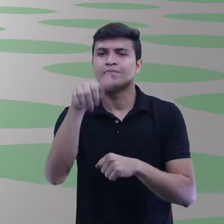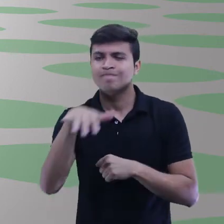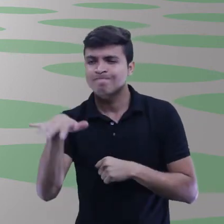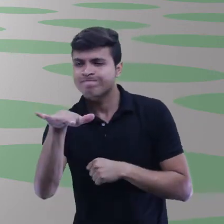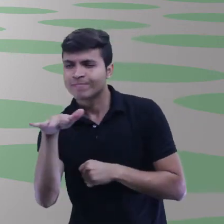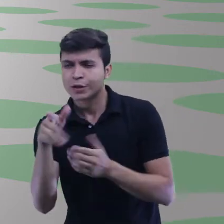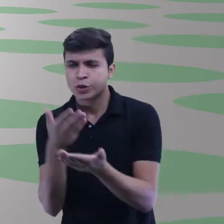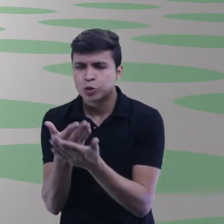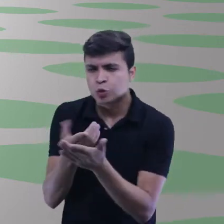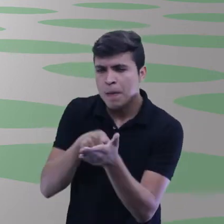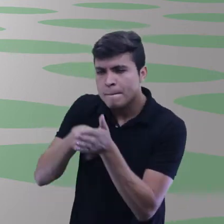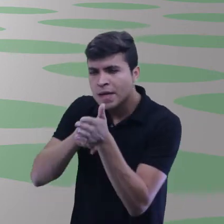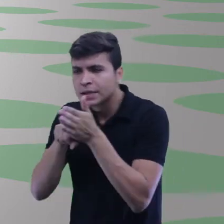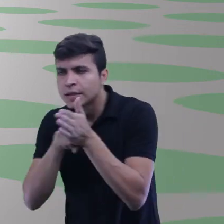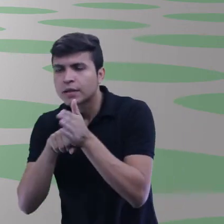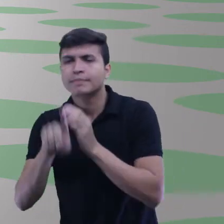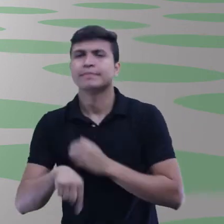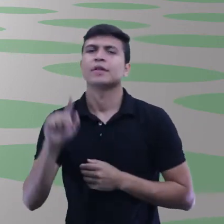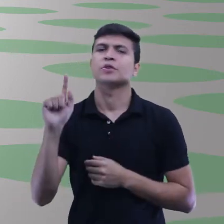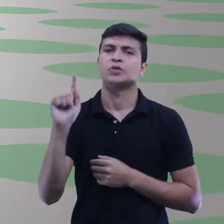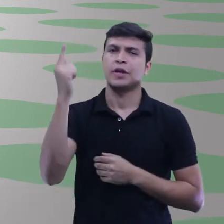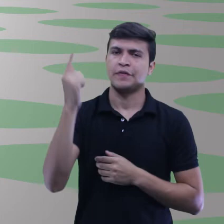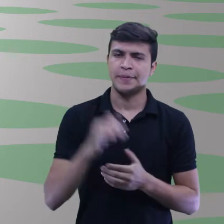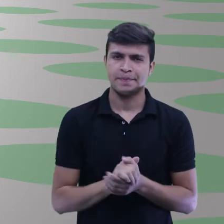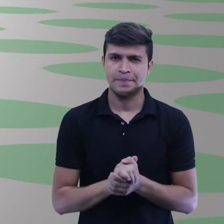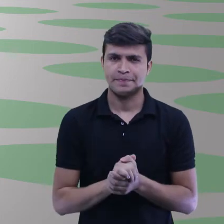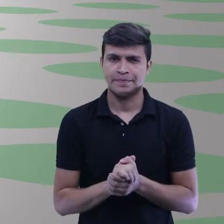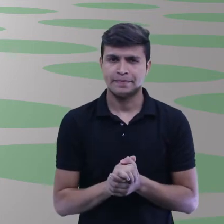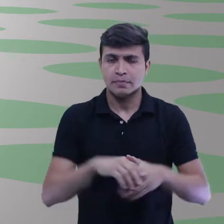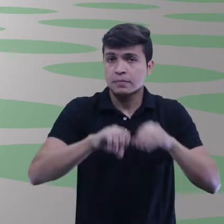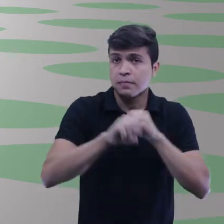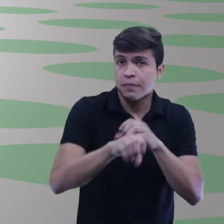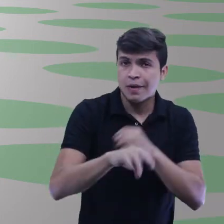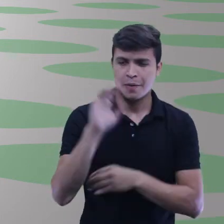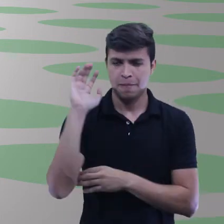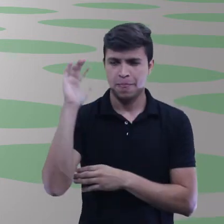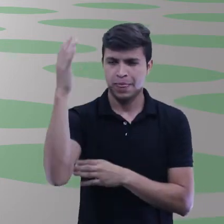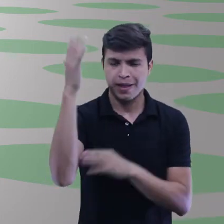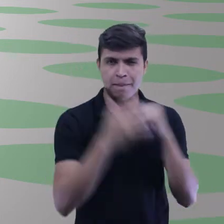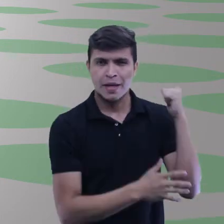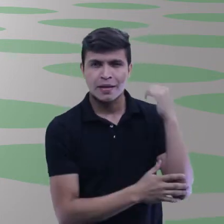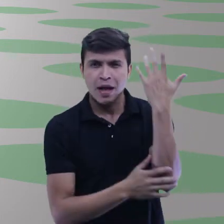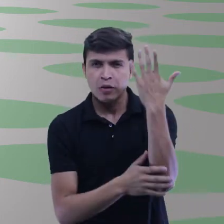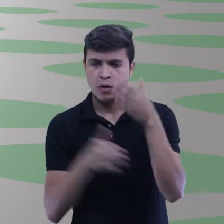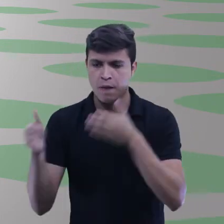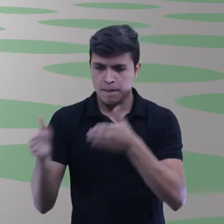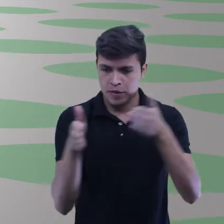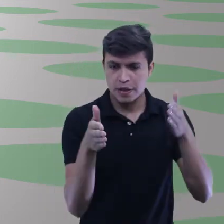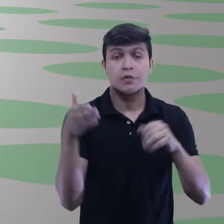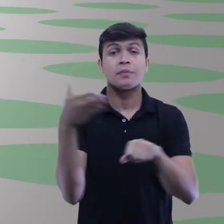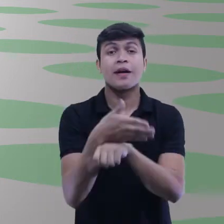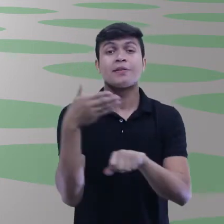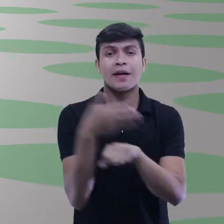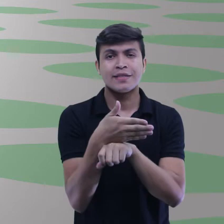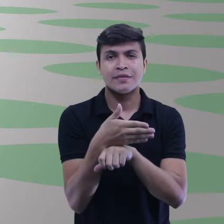da educação ambiental a partir da geografia. A educação ambiental é um processo participativo e, sendo